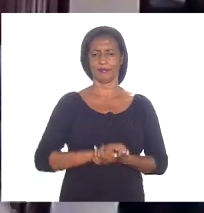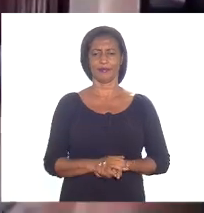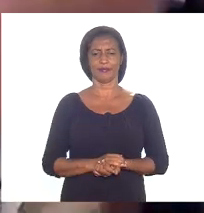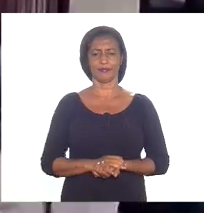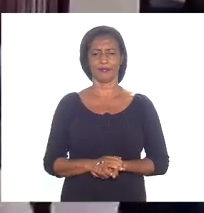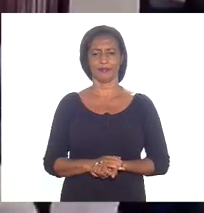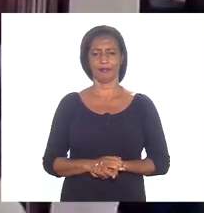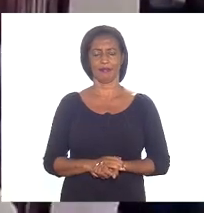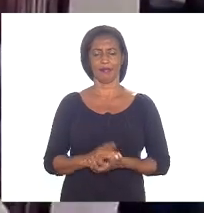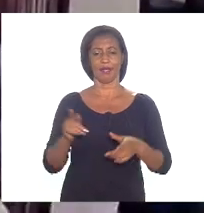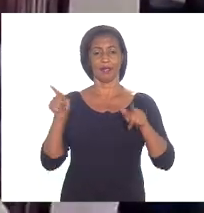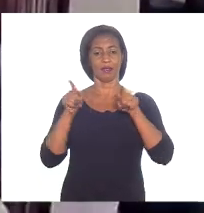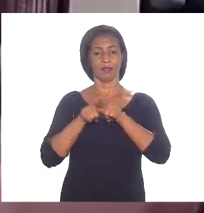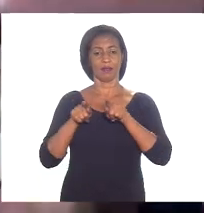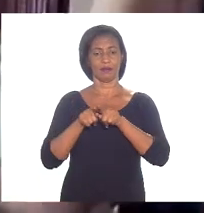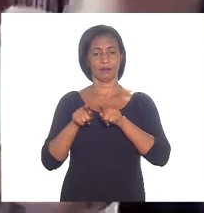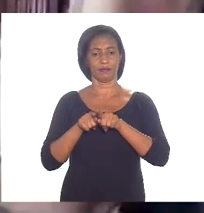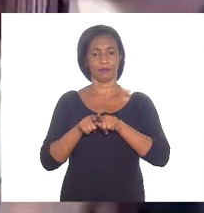Aliás,